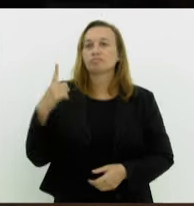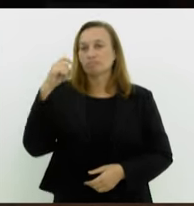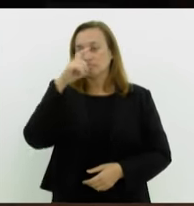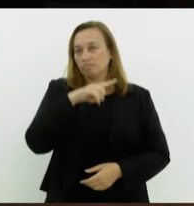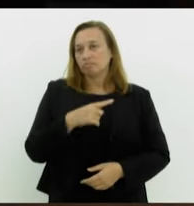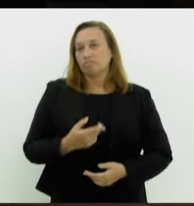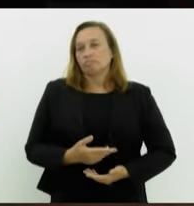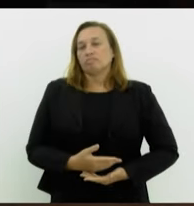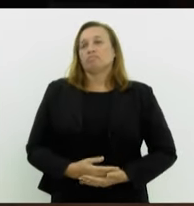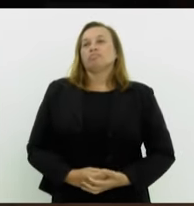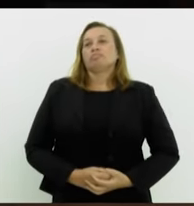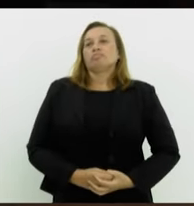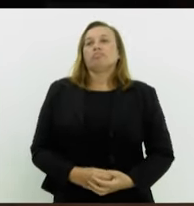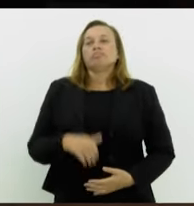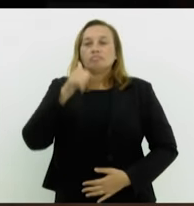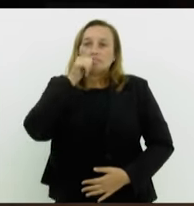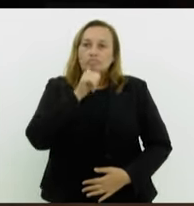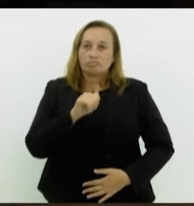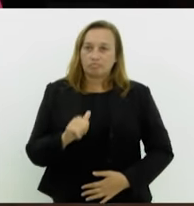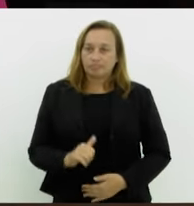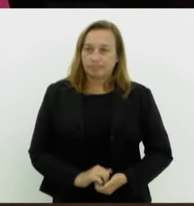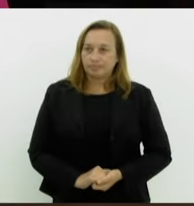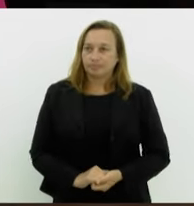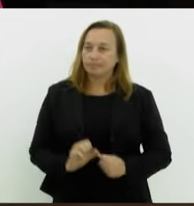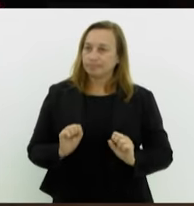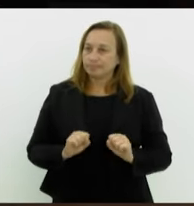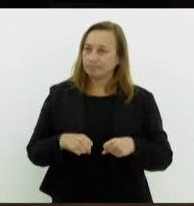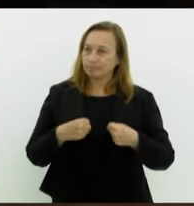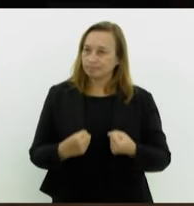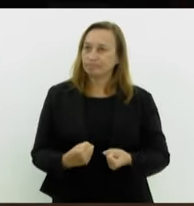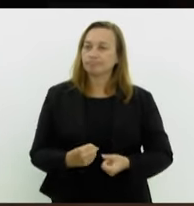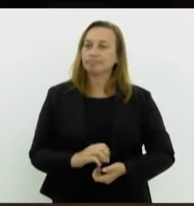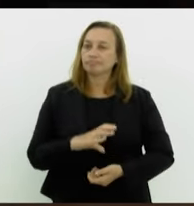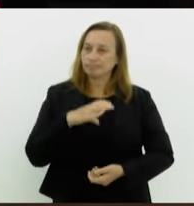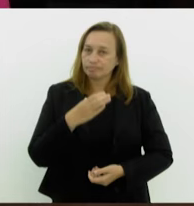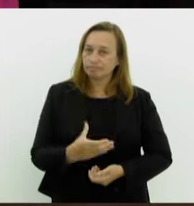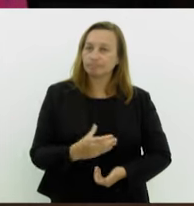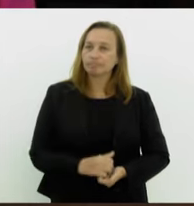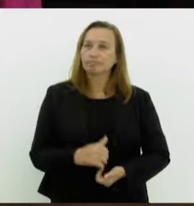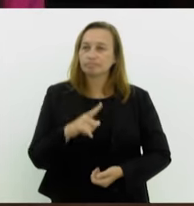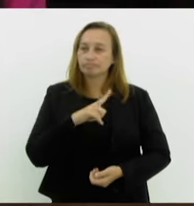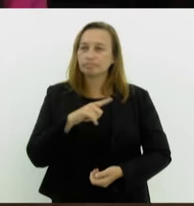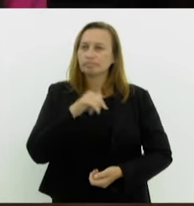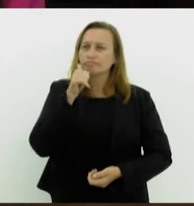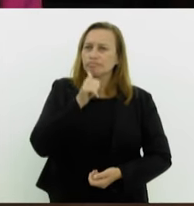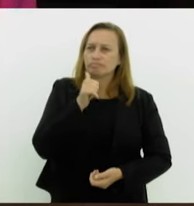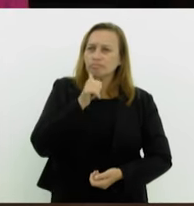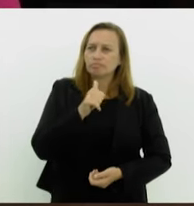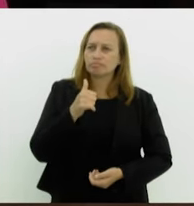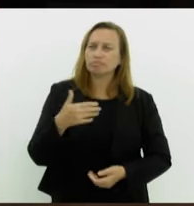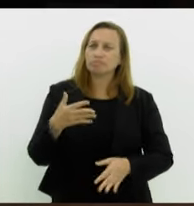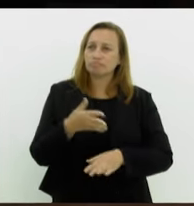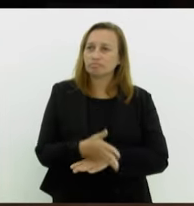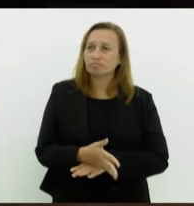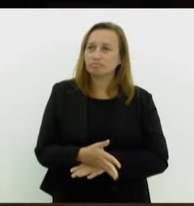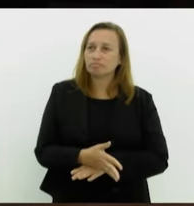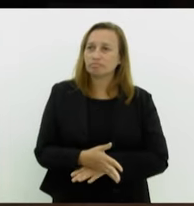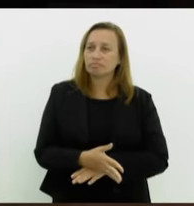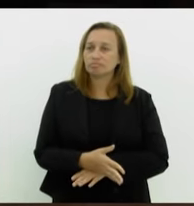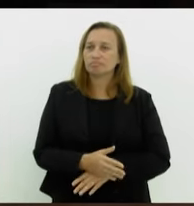todas vocês mulheres eh aguerridas eh aqui teve meninas e tem meninas que vieram que são cabos